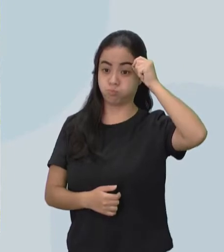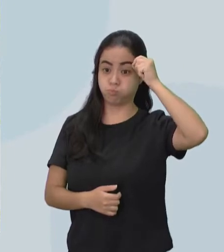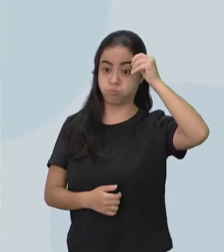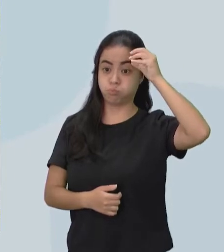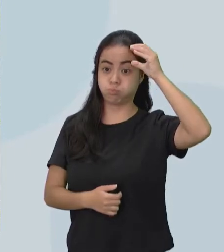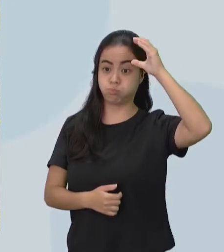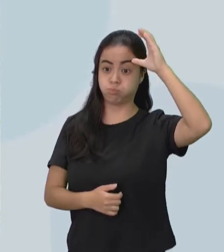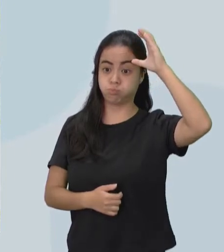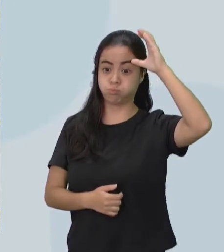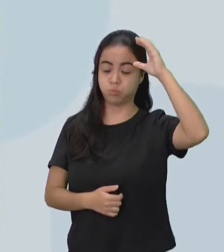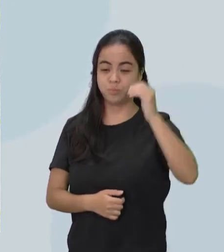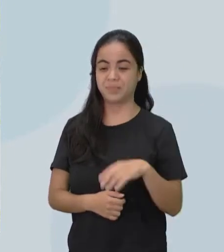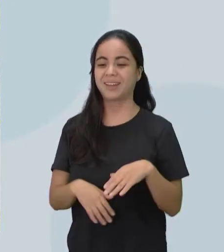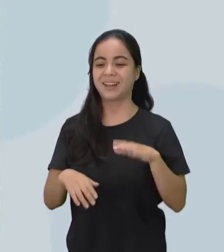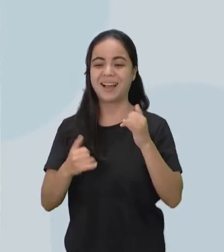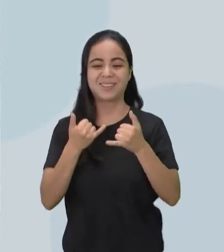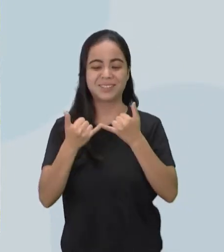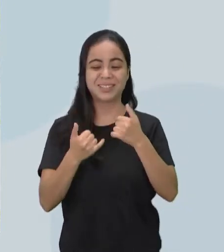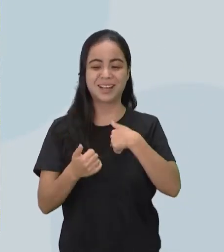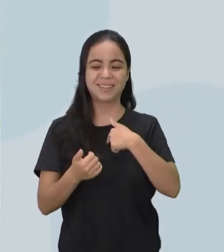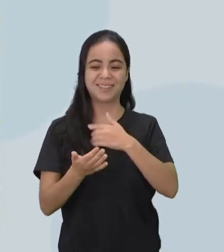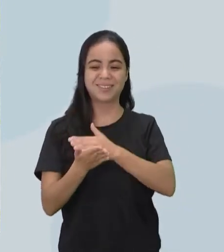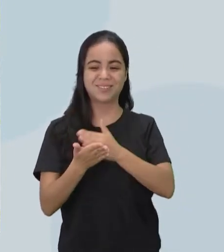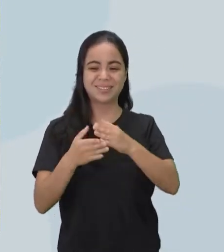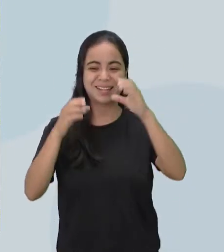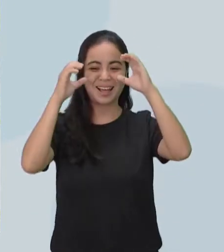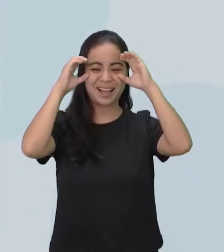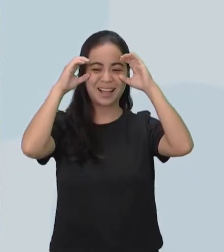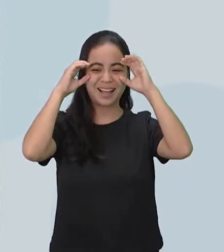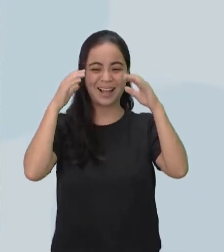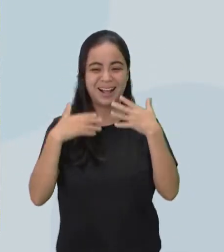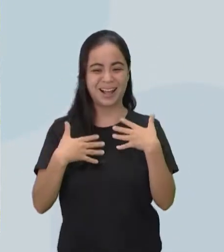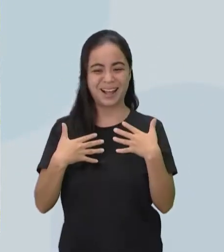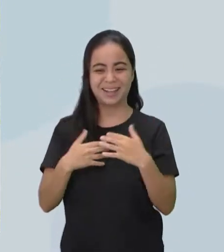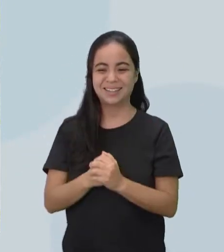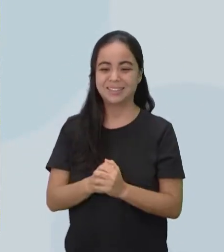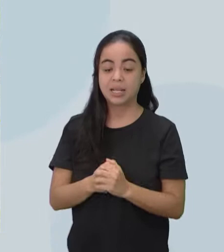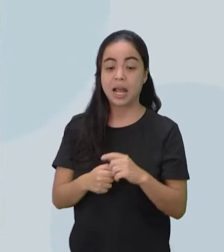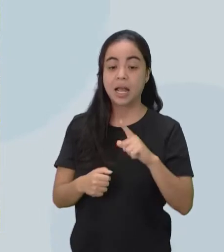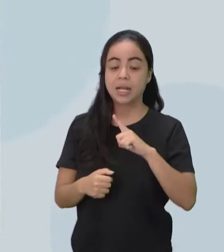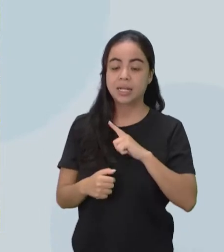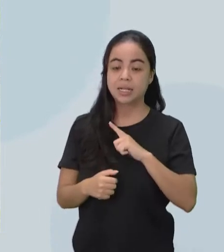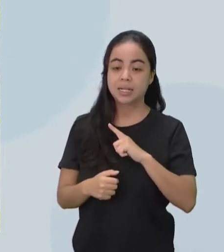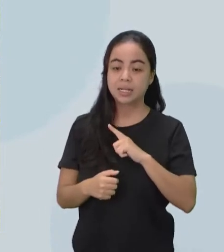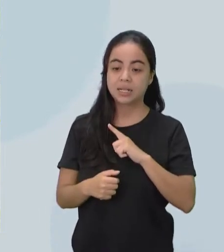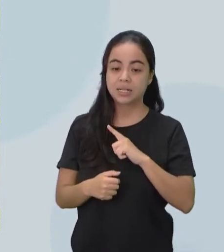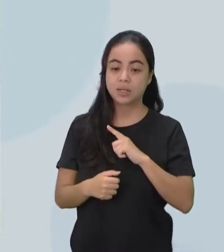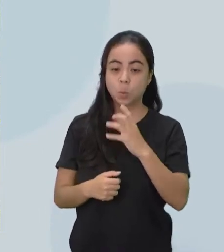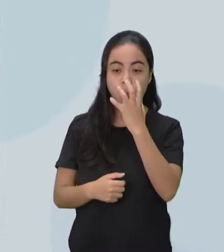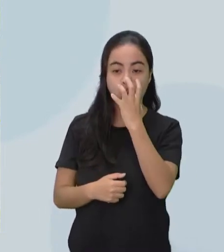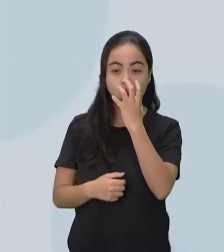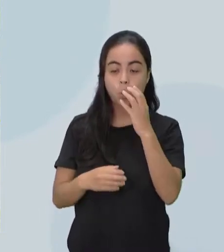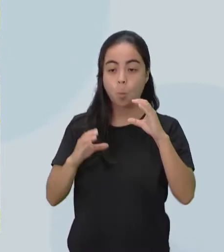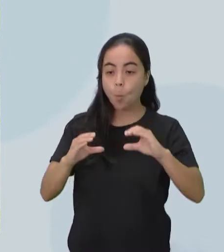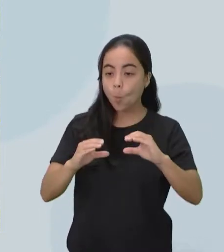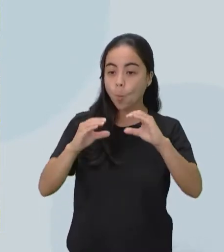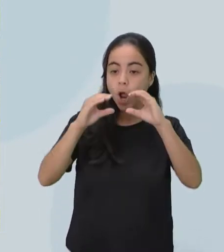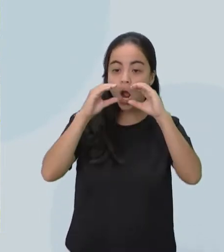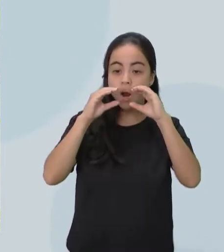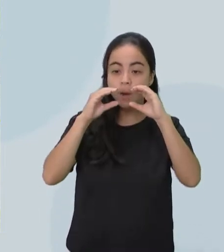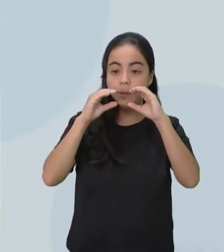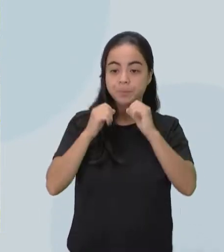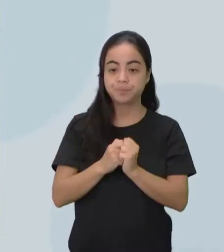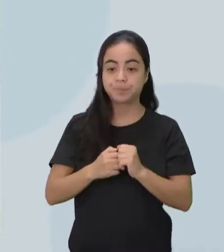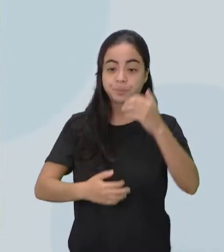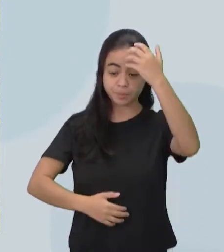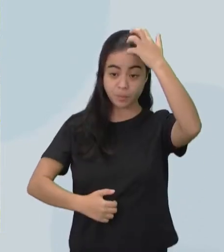vou começar também a usar óculos. A gente também tem um cachorrinho aí comendo um hambúrguer. Um macaco